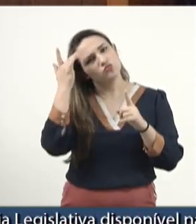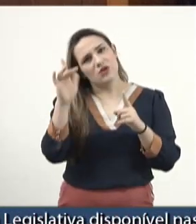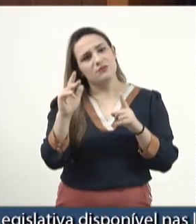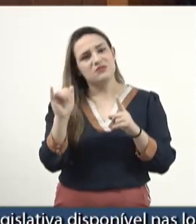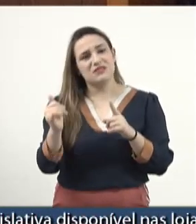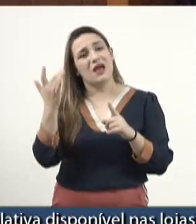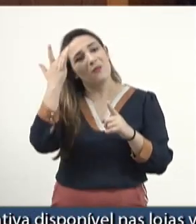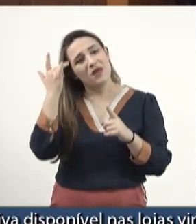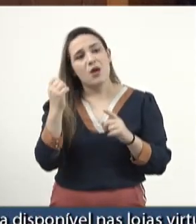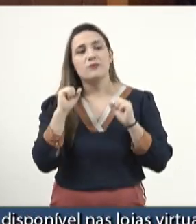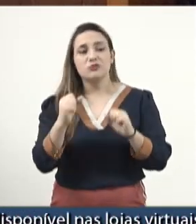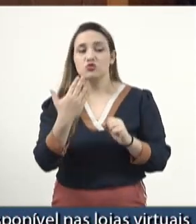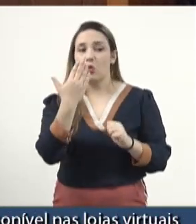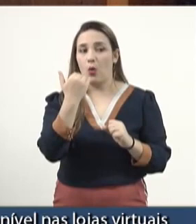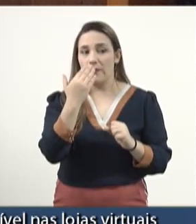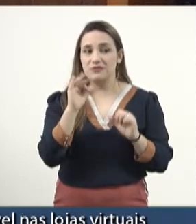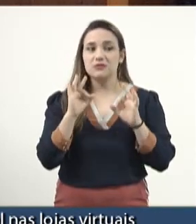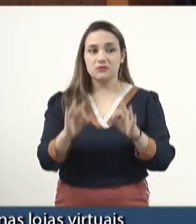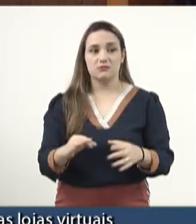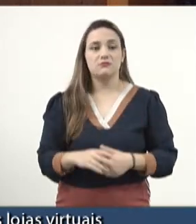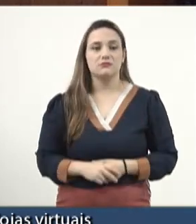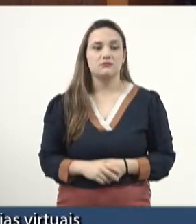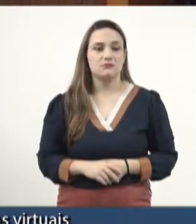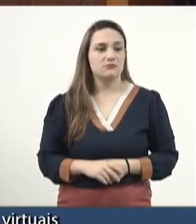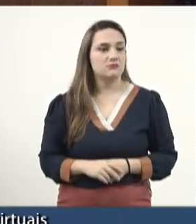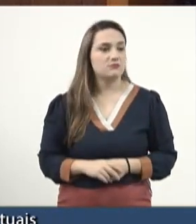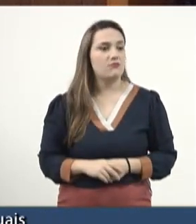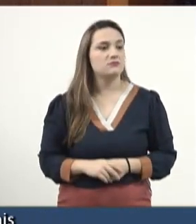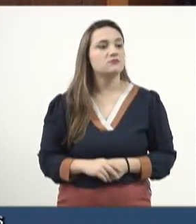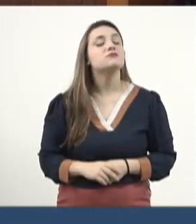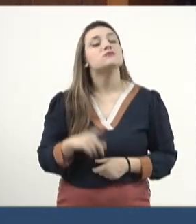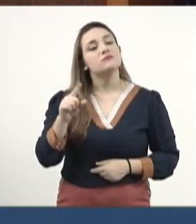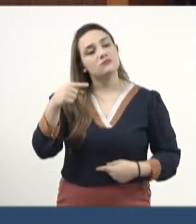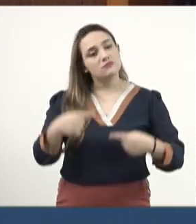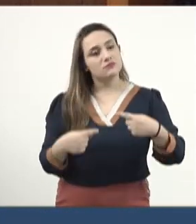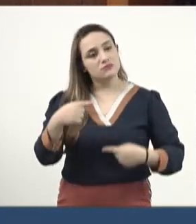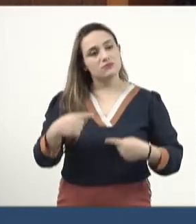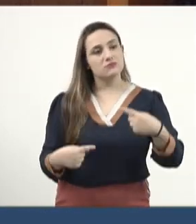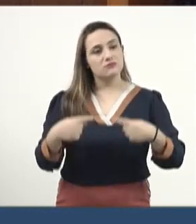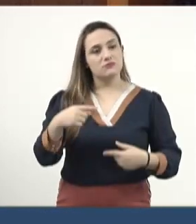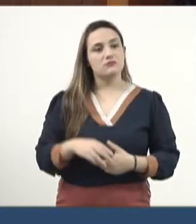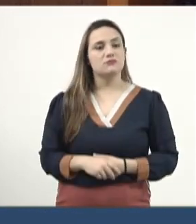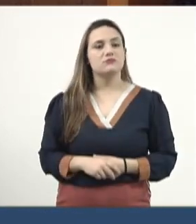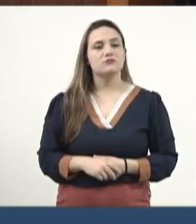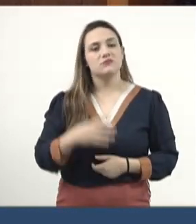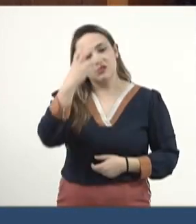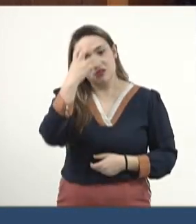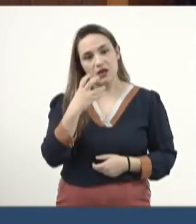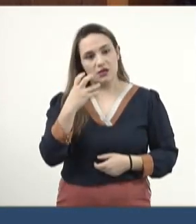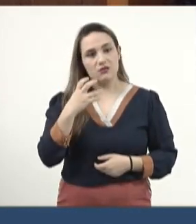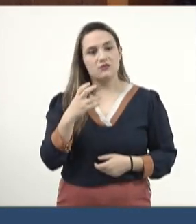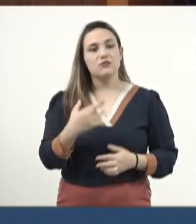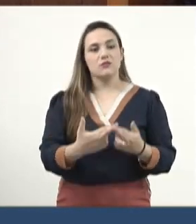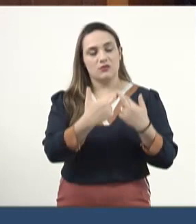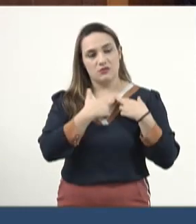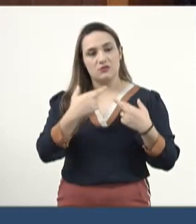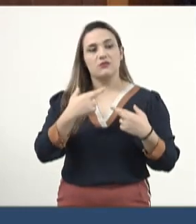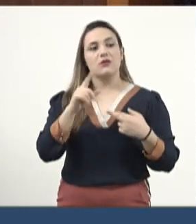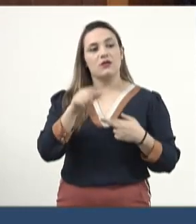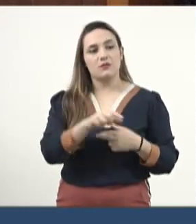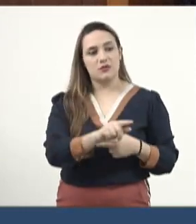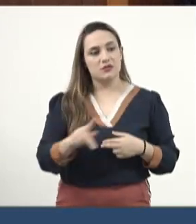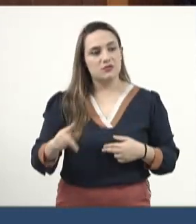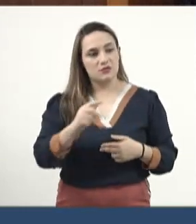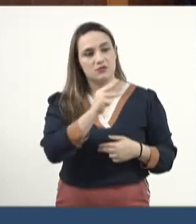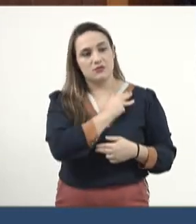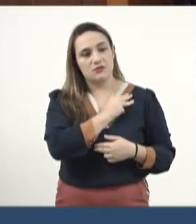vão poder se alimentar adequadamente. Então, é esse o debate sério, responsável que o nosso presidente está